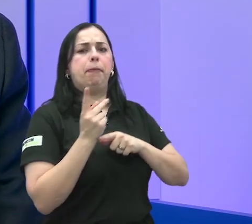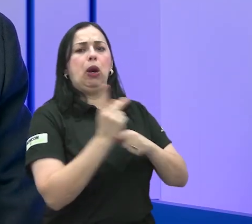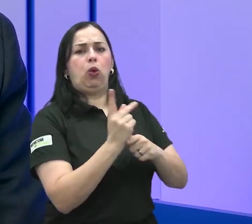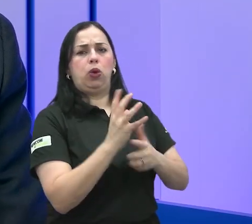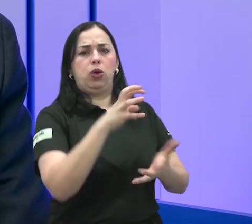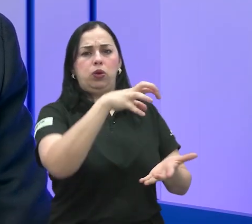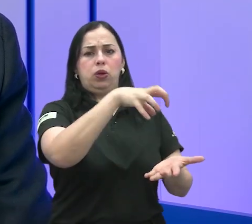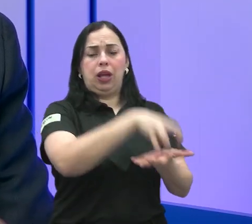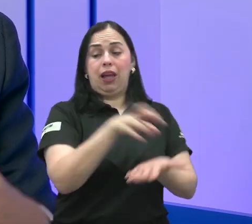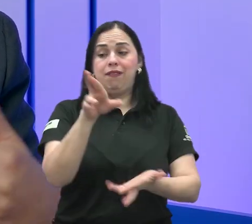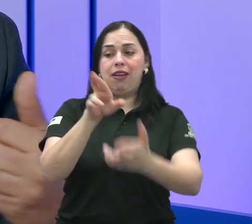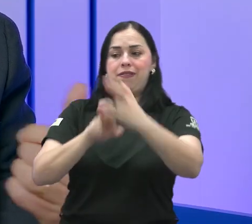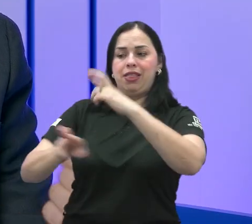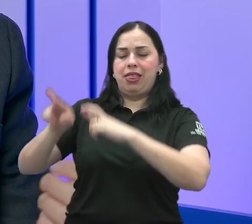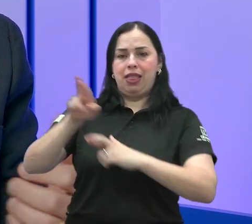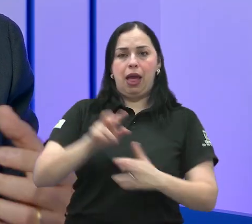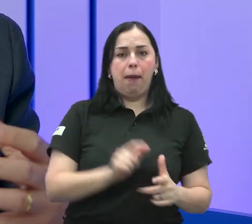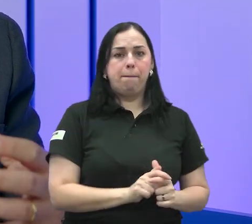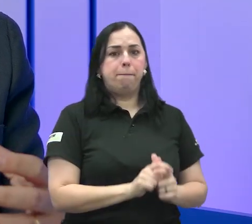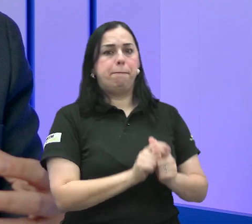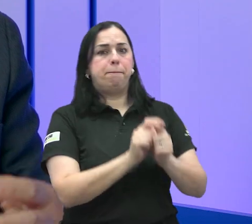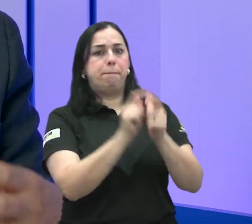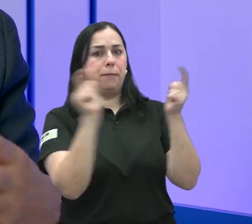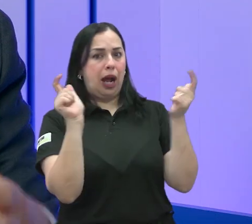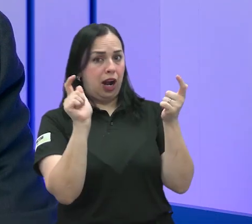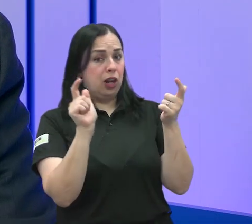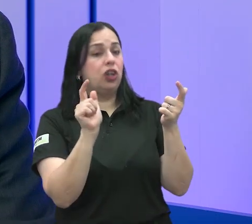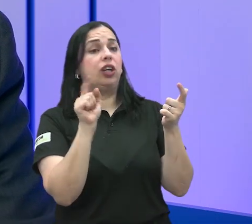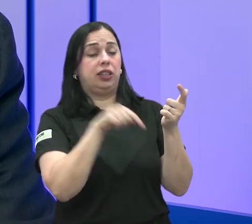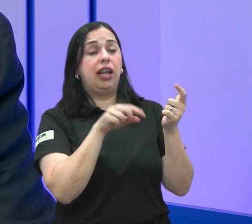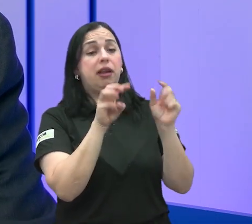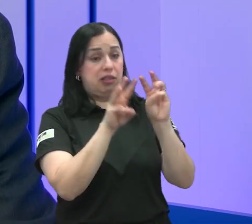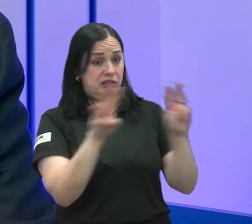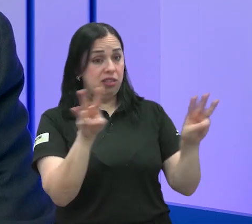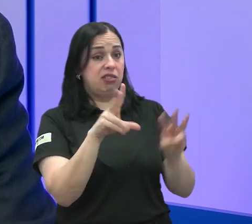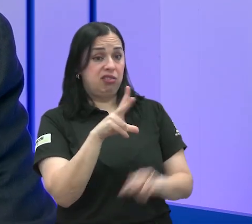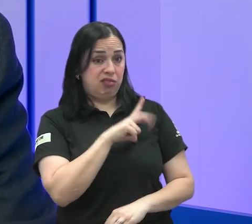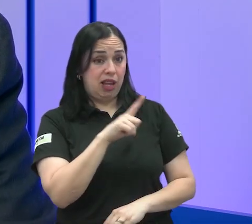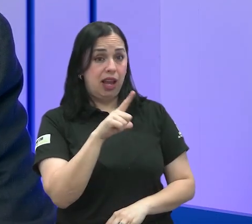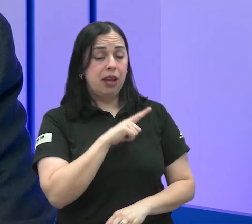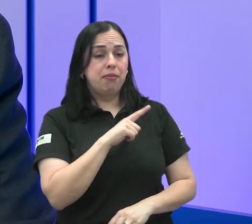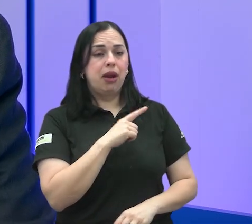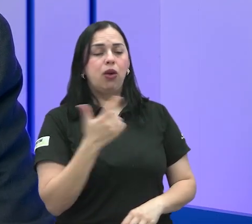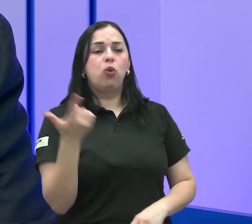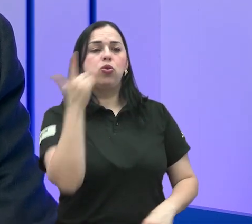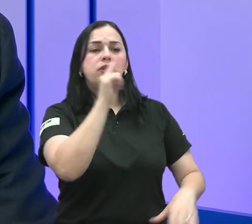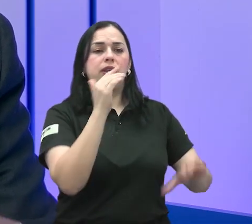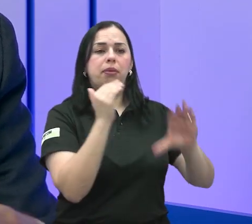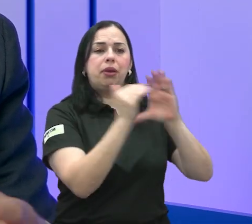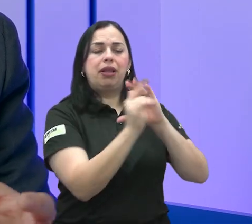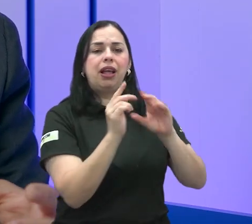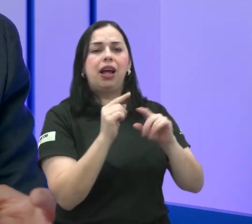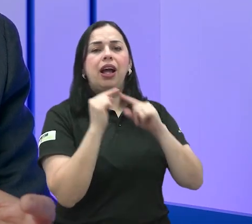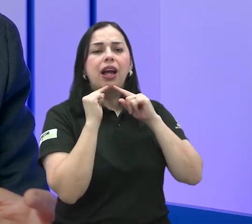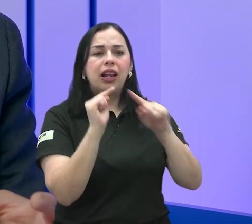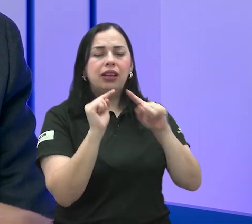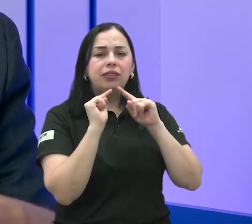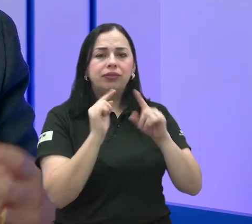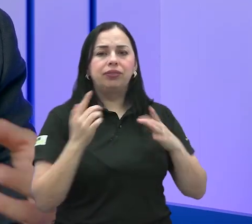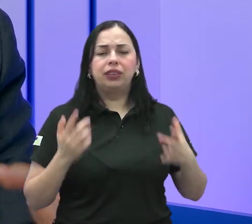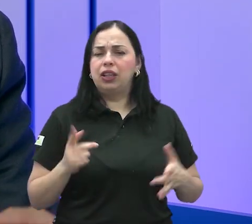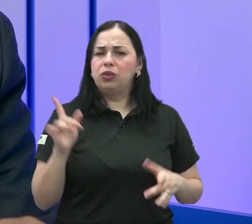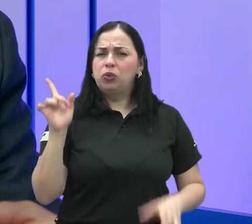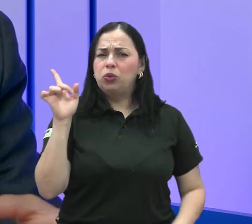de fiscalização. A maior parte deles tem plataformas na internet para que se formalize essa reclamação por lá. Então, não é uma coisa